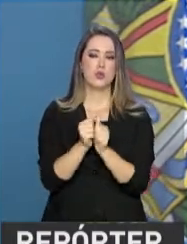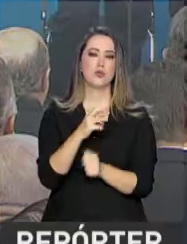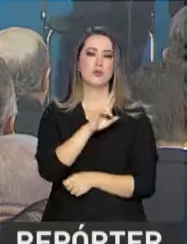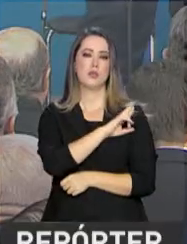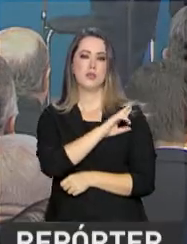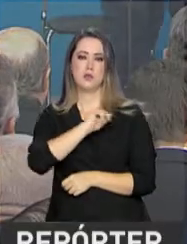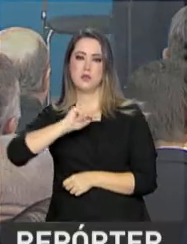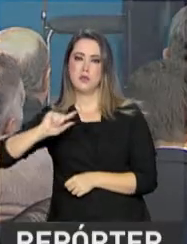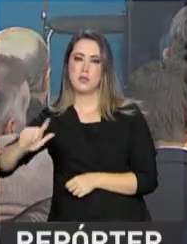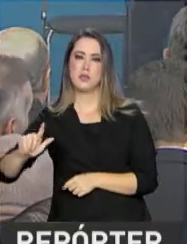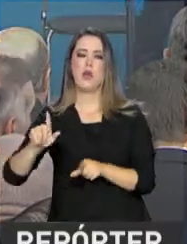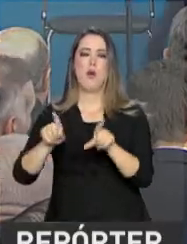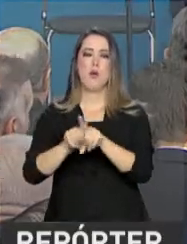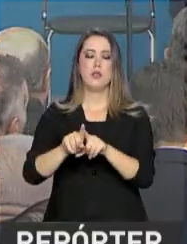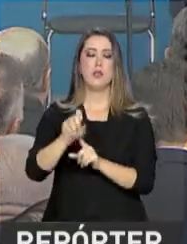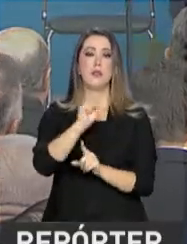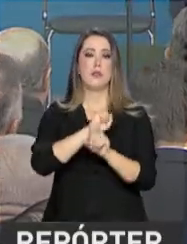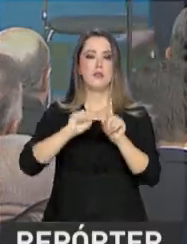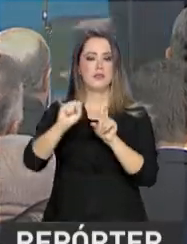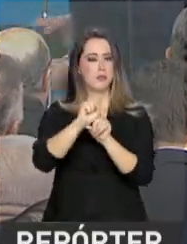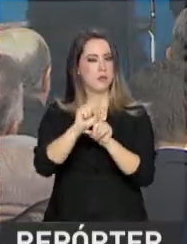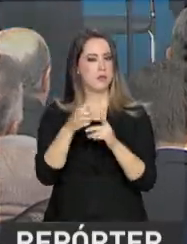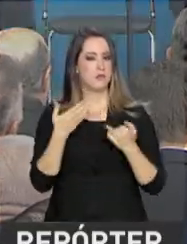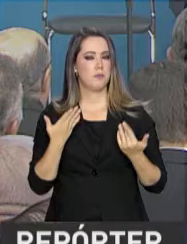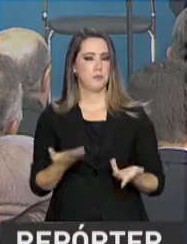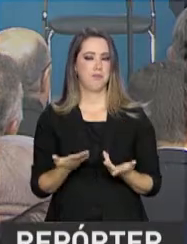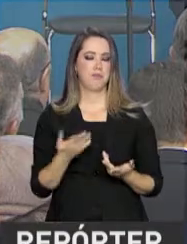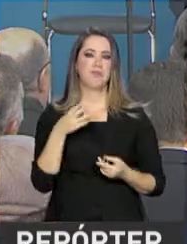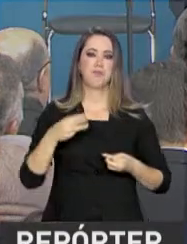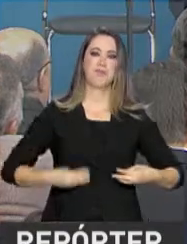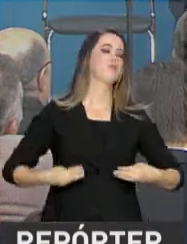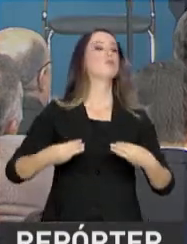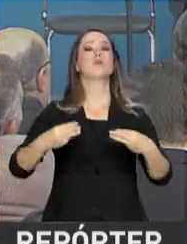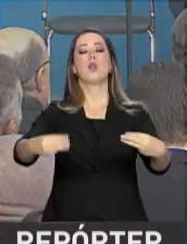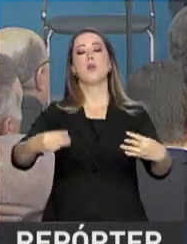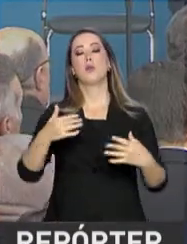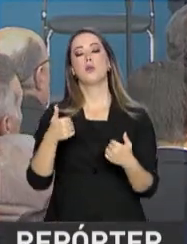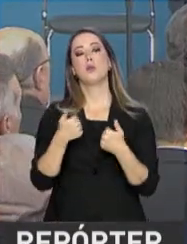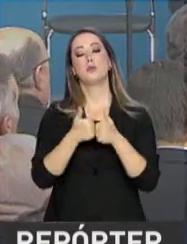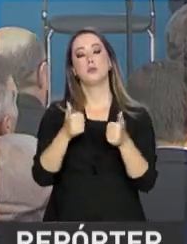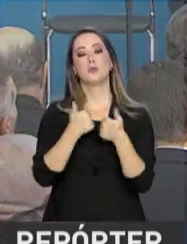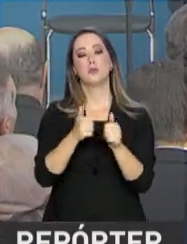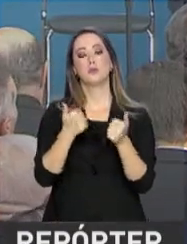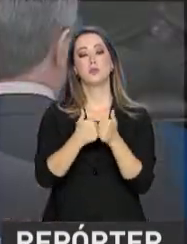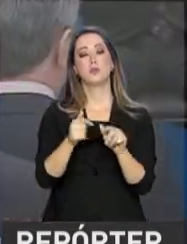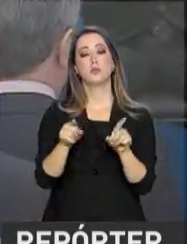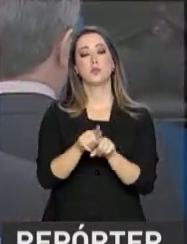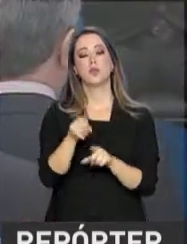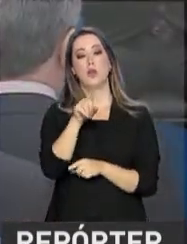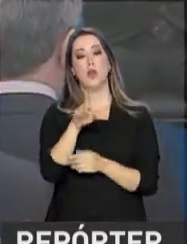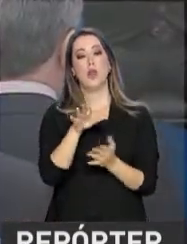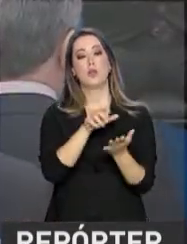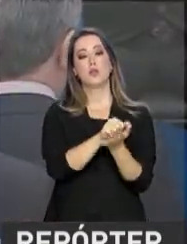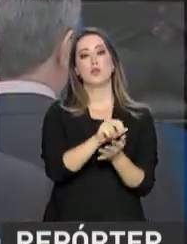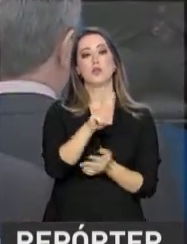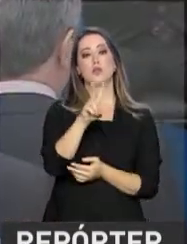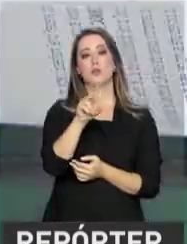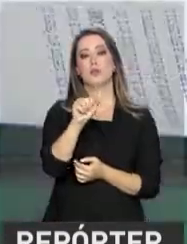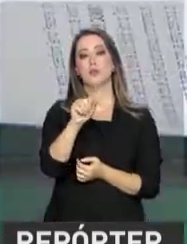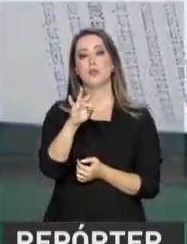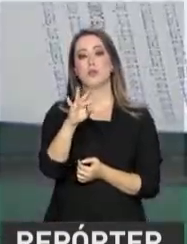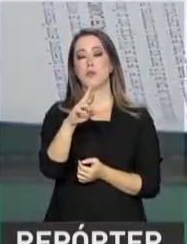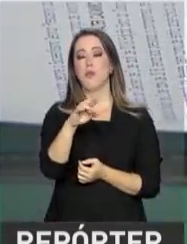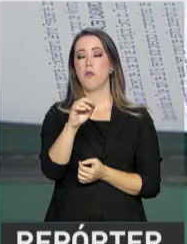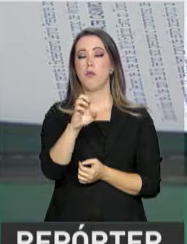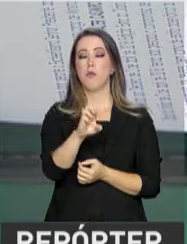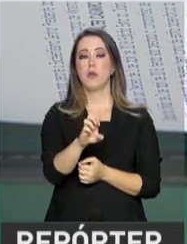país no ministério dos transportes portos e aviação civil assumiu walter casimiro ele era diretor do departamento